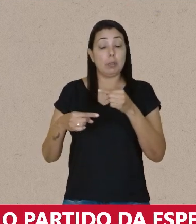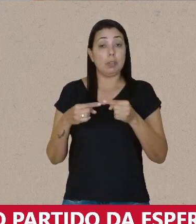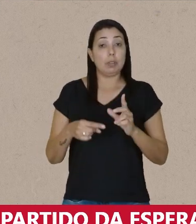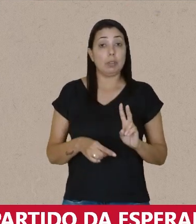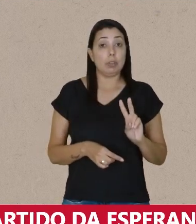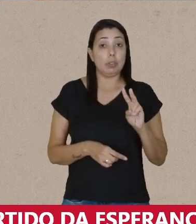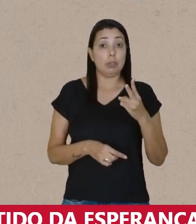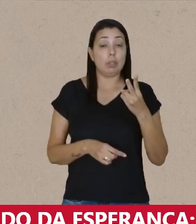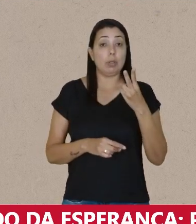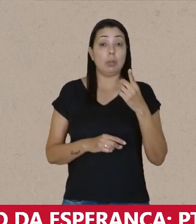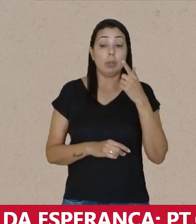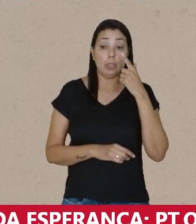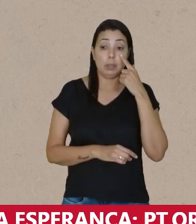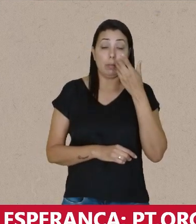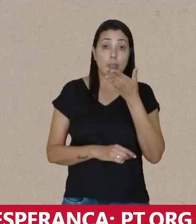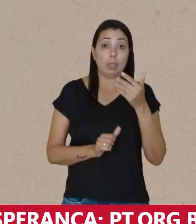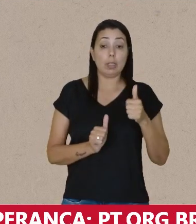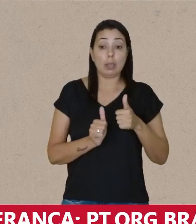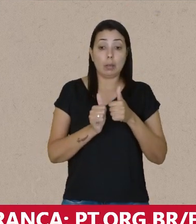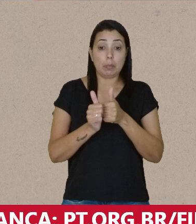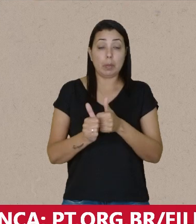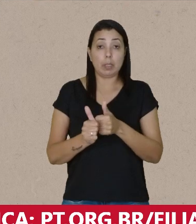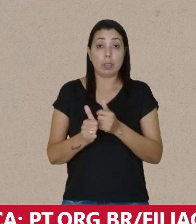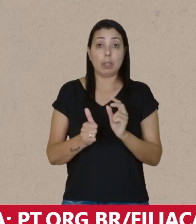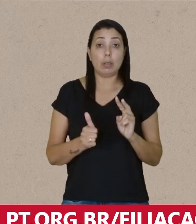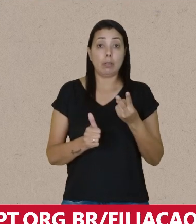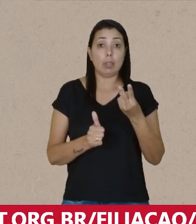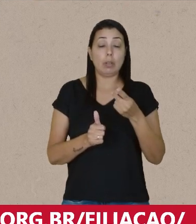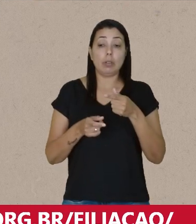preço que acompanha os preços de